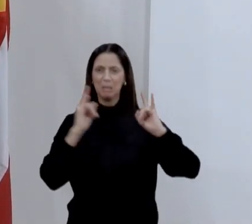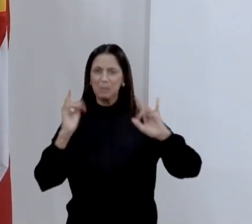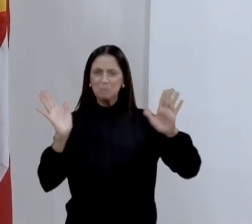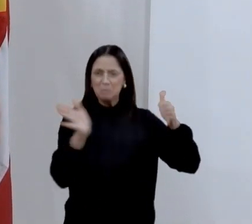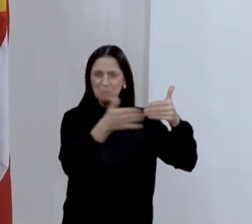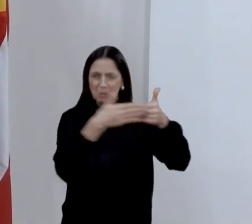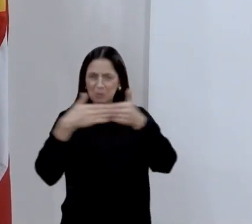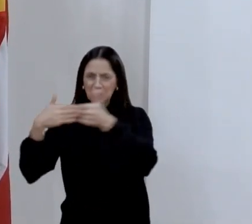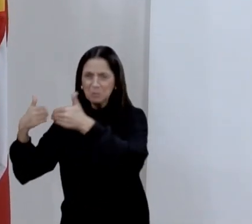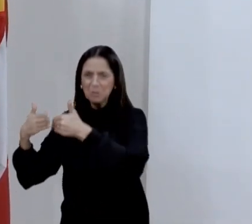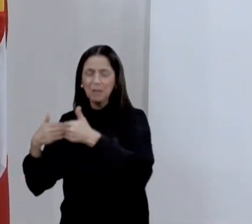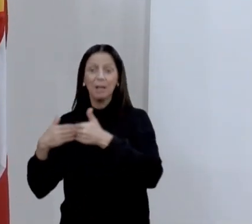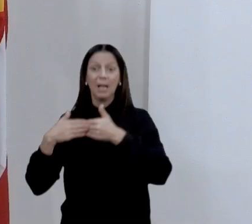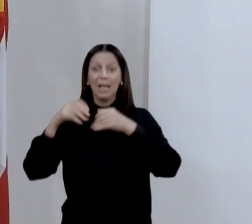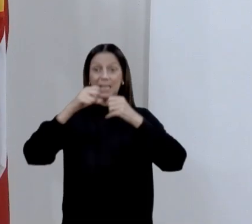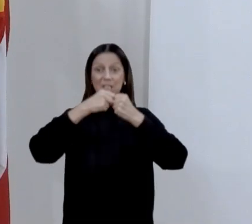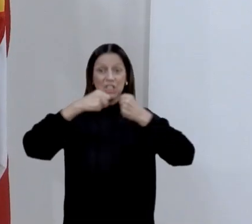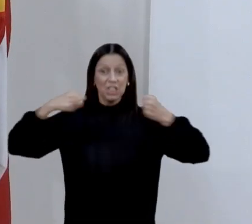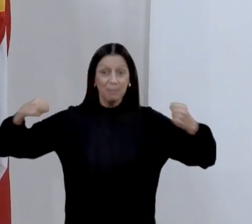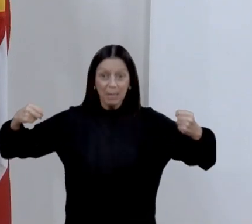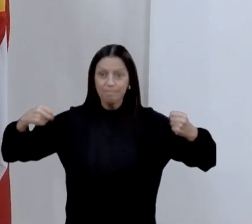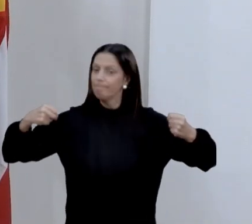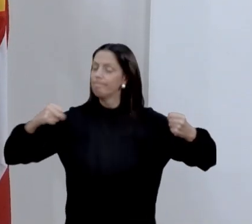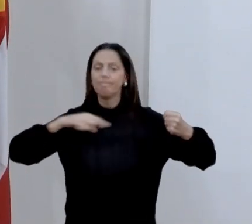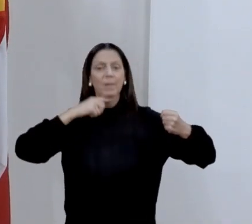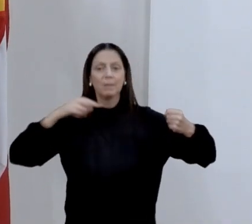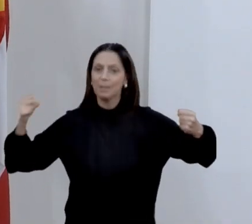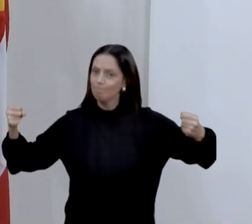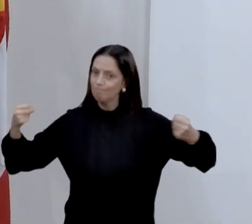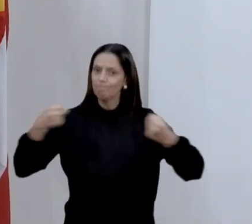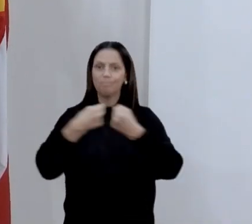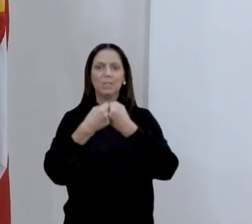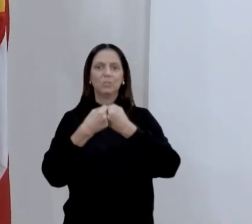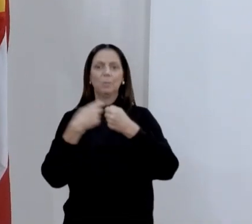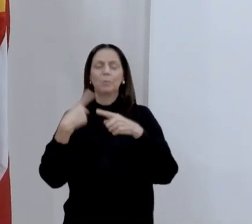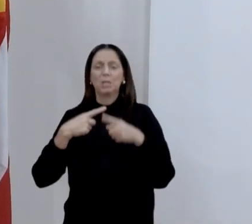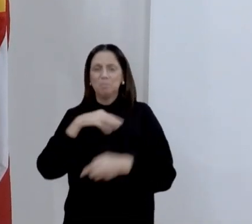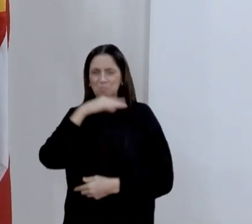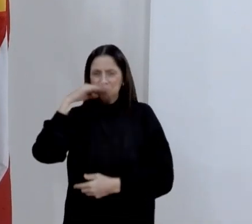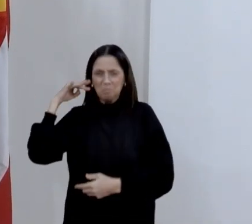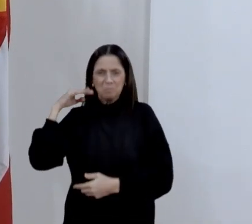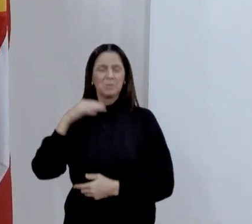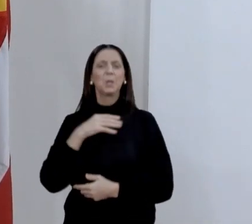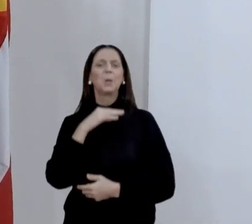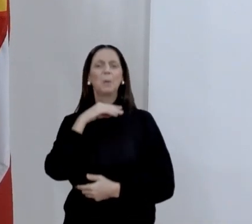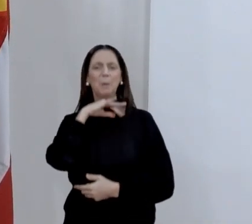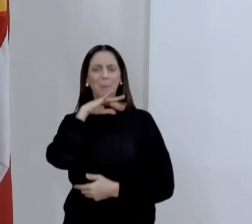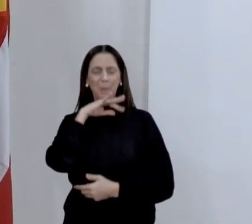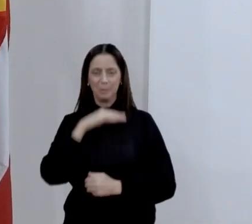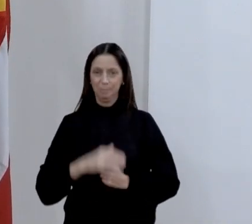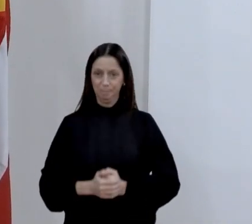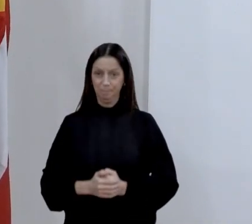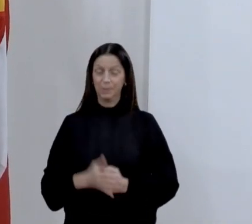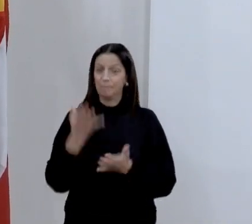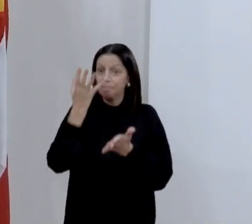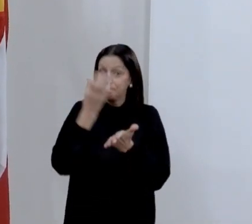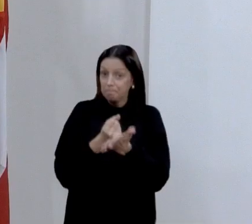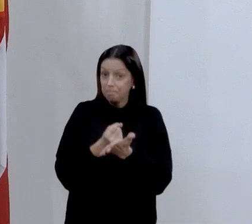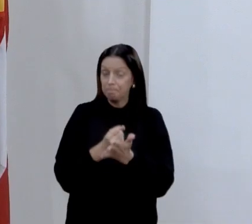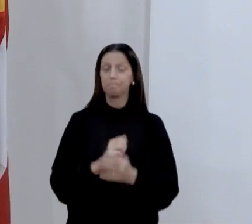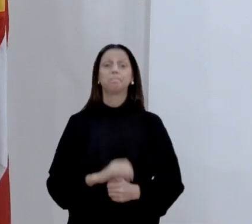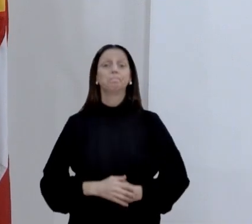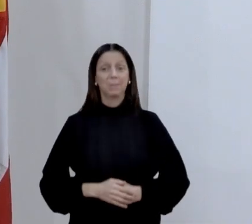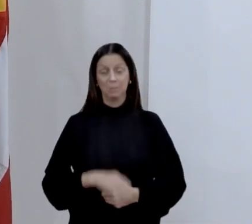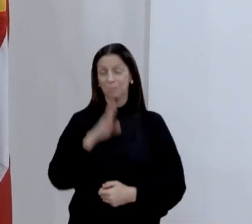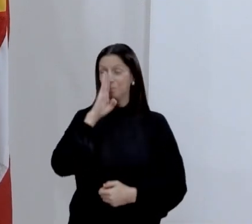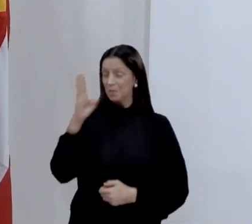não conseguem abrir a janela por causa desse odor. Então, deixar aqui esse registro, estamos fazendo a cobrança